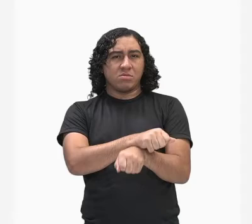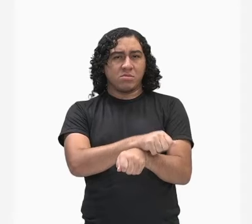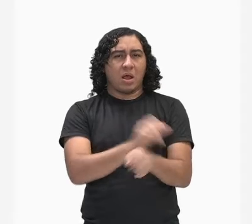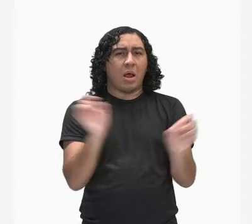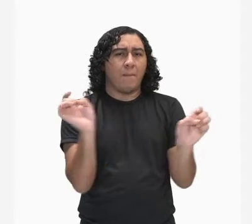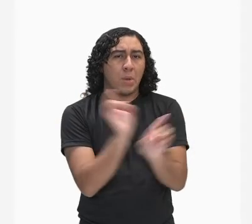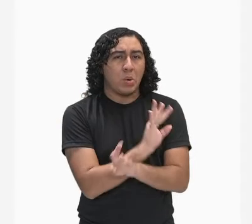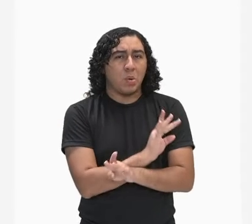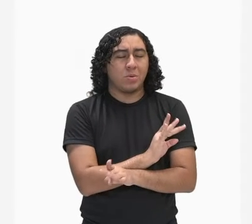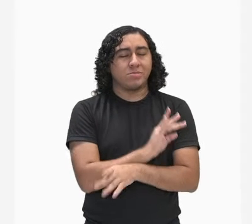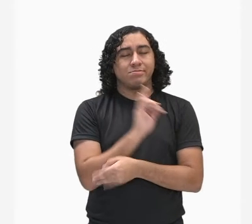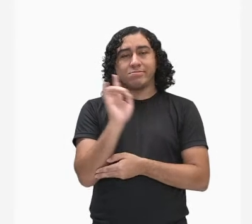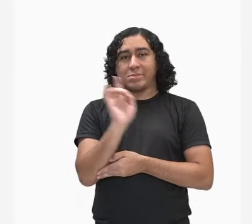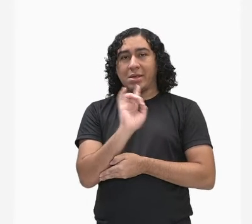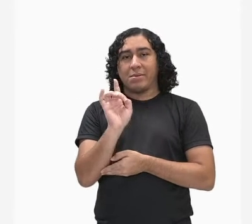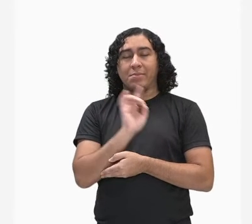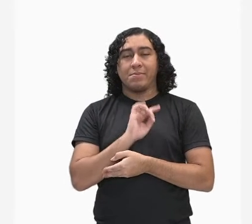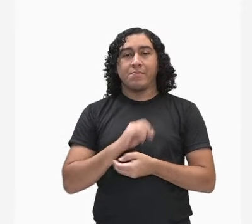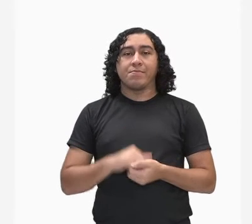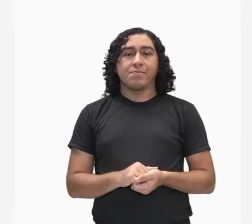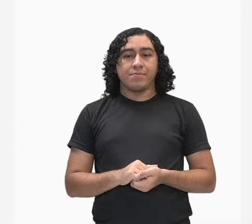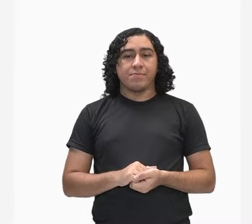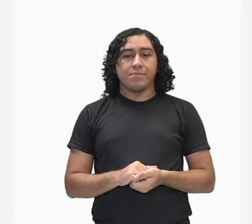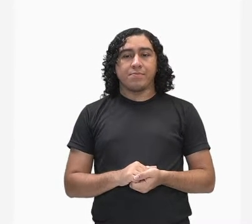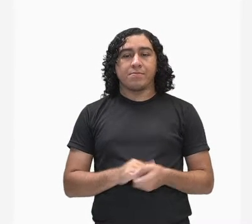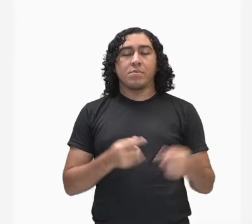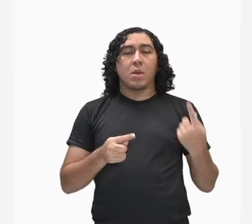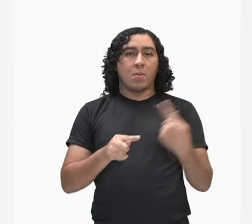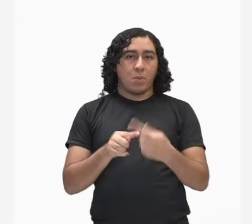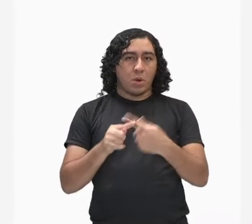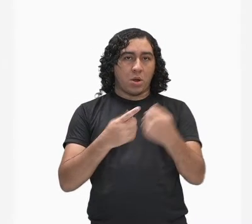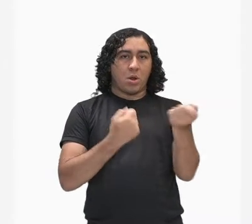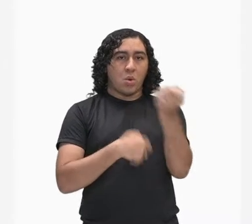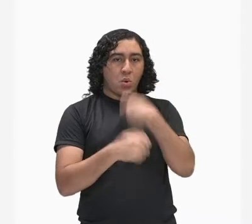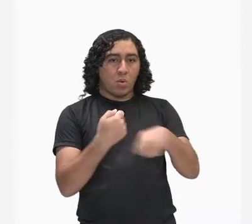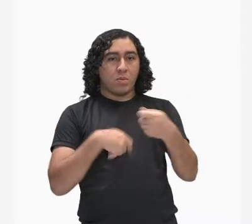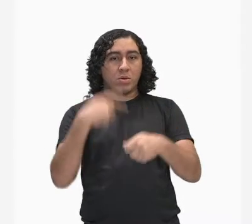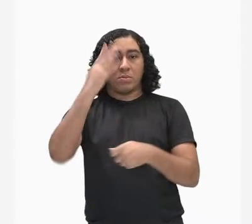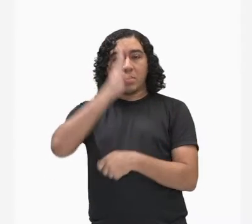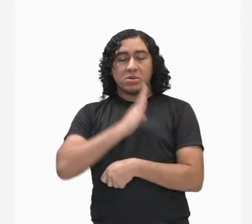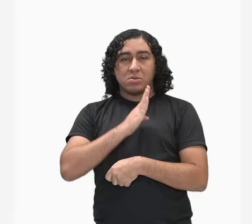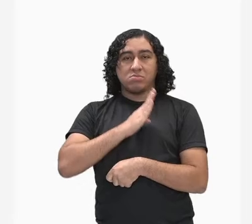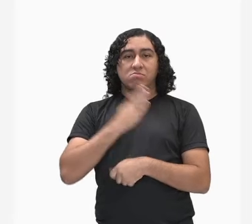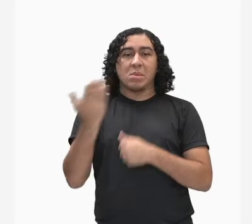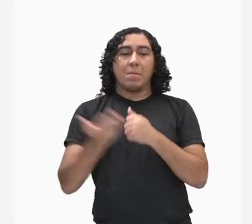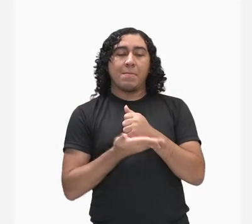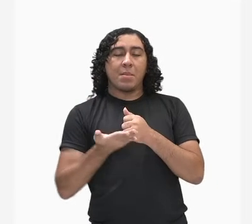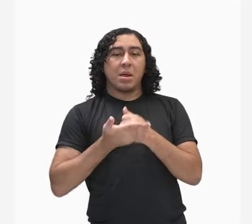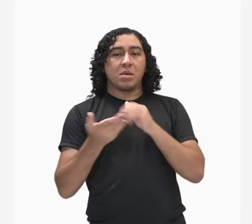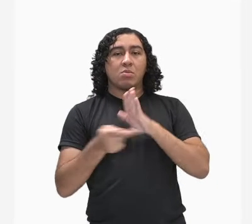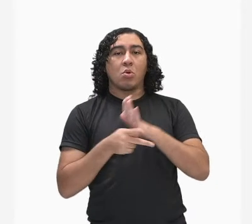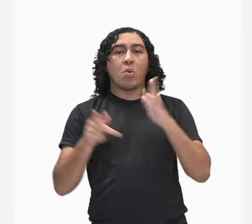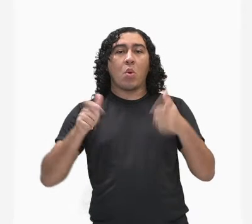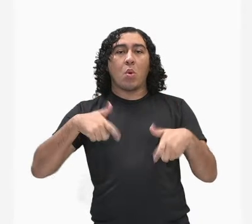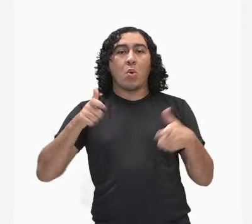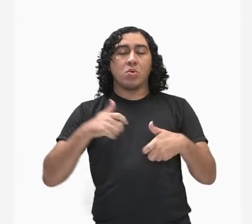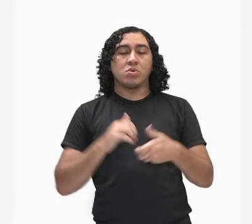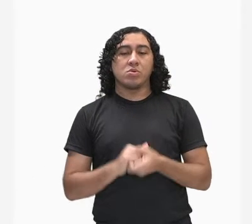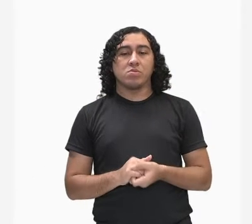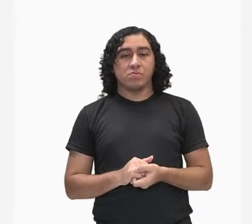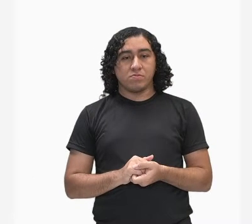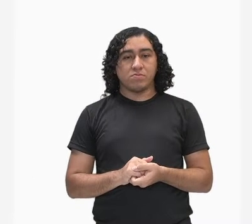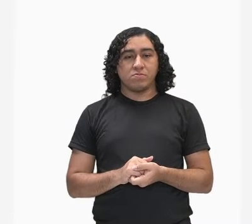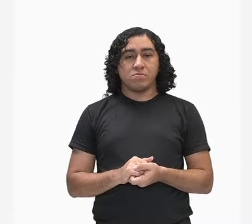porque a economia nacional ela está fundamentada na mão de obra